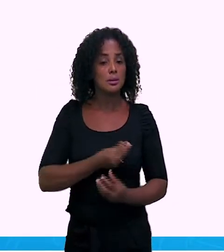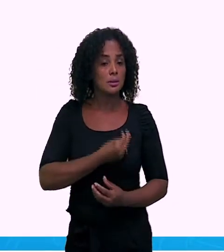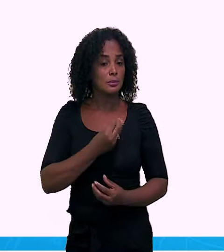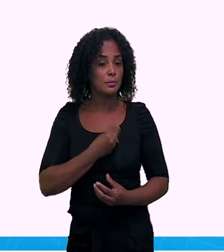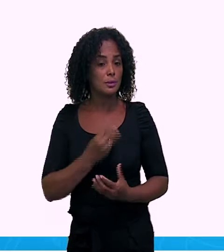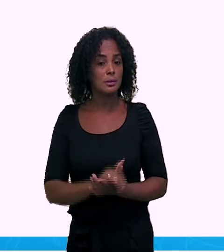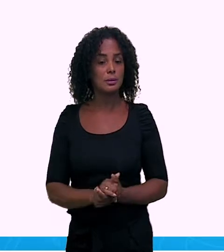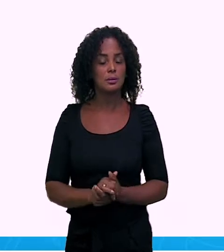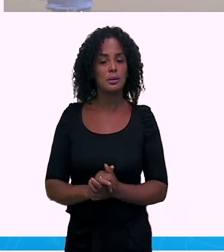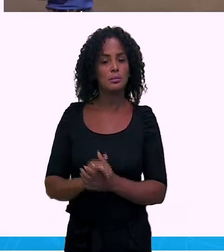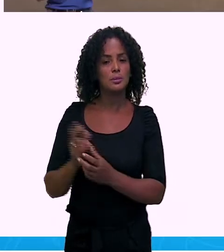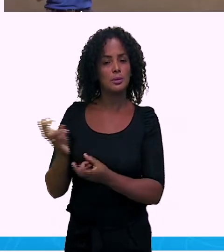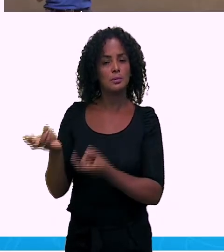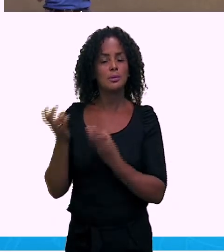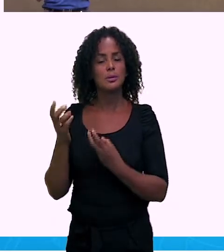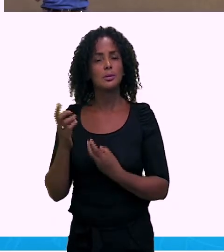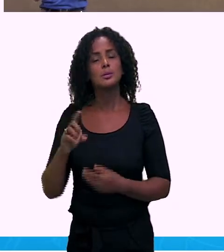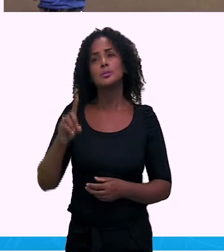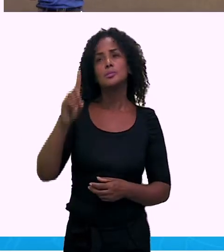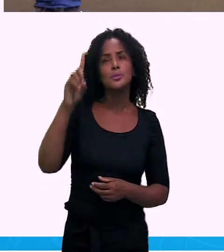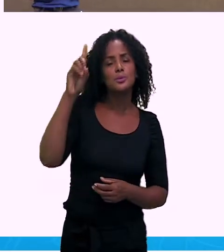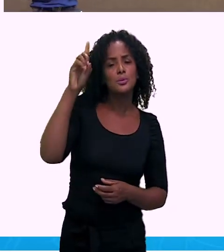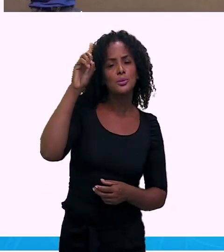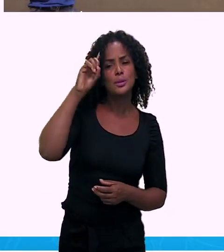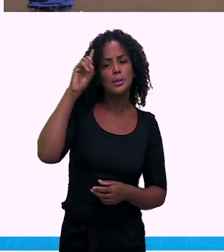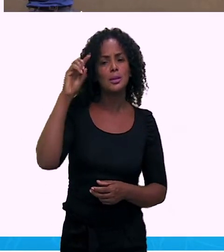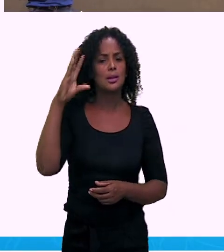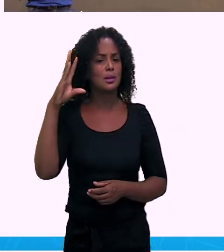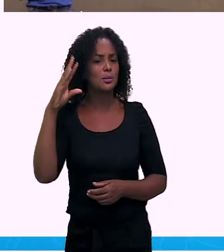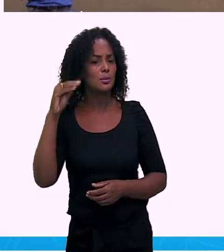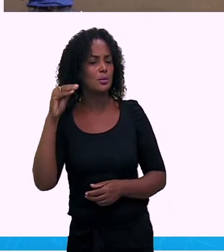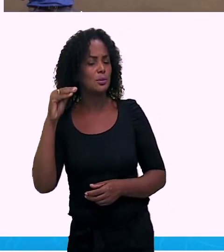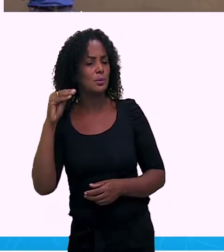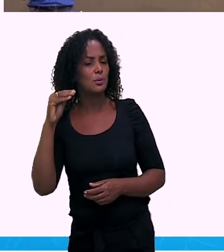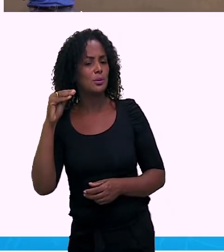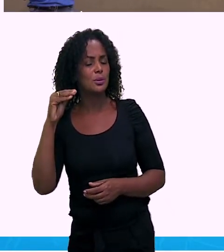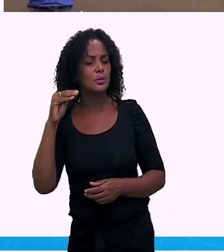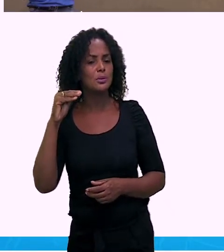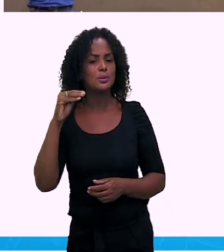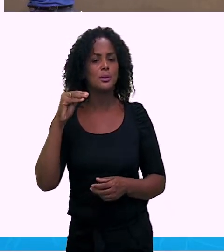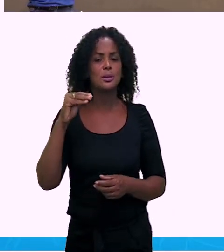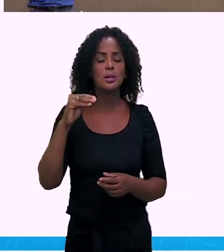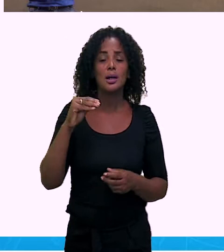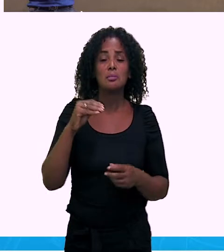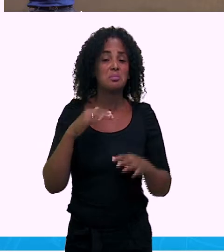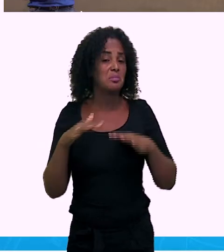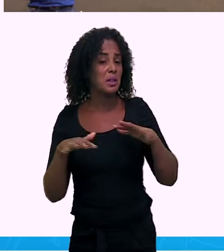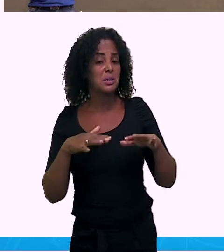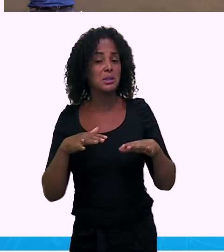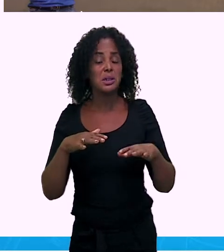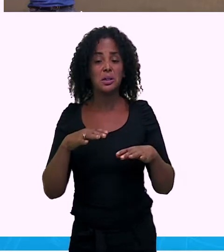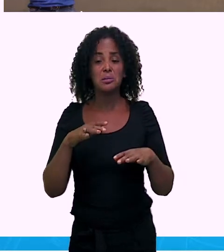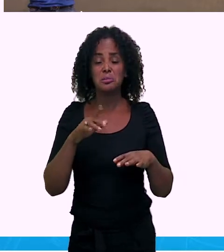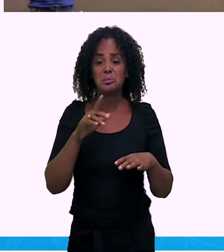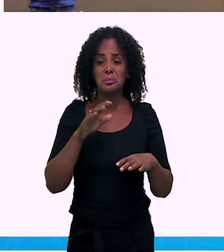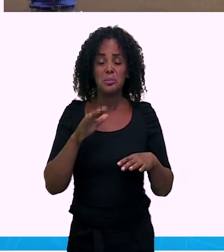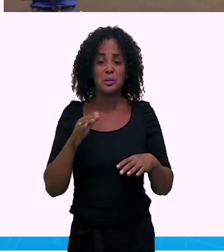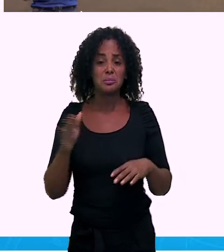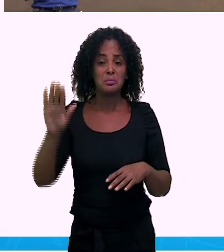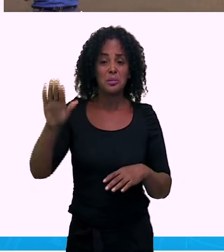fenômenos naturais, por exemplo, dia, noite, as fases da lua, variações das marés, crescimento